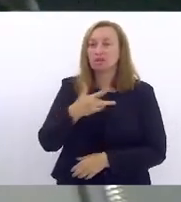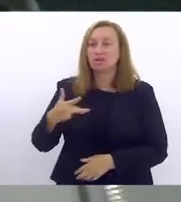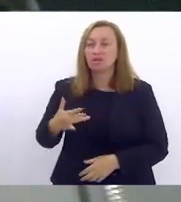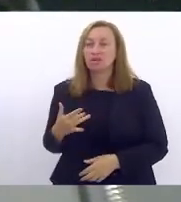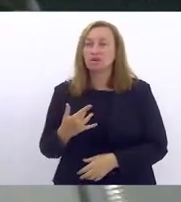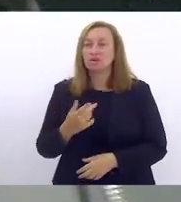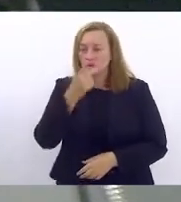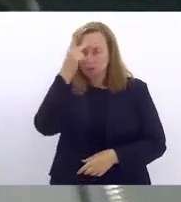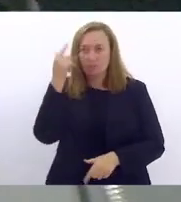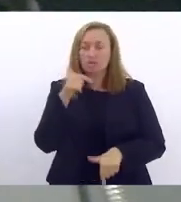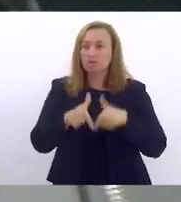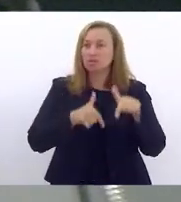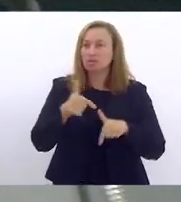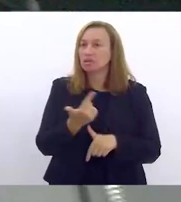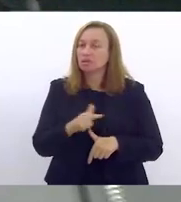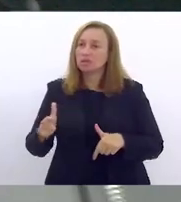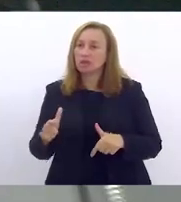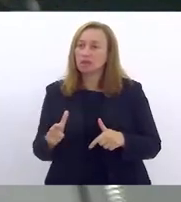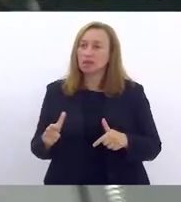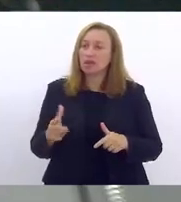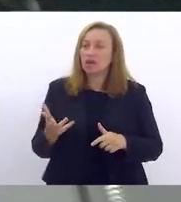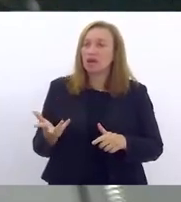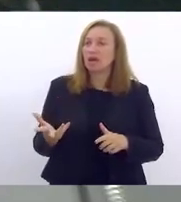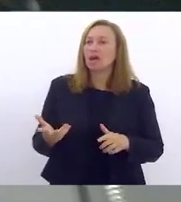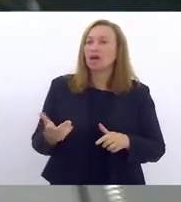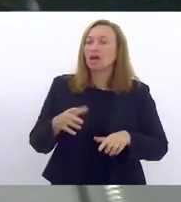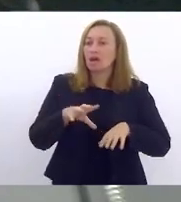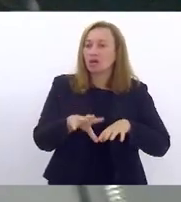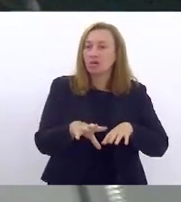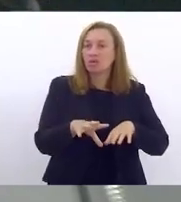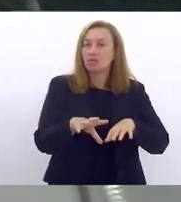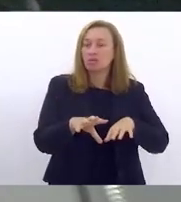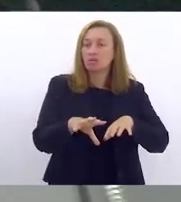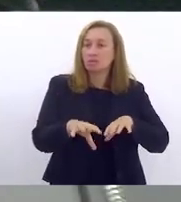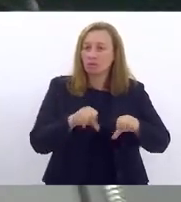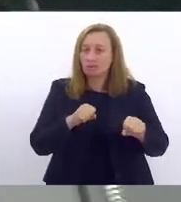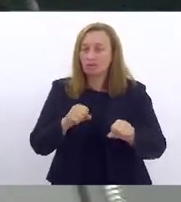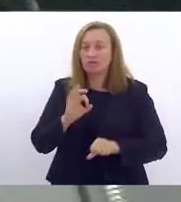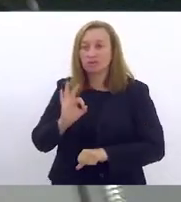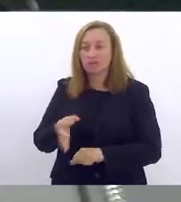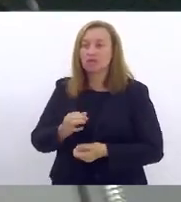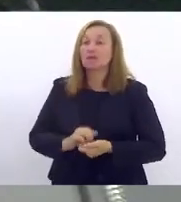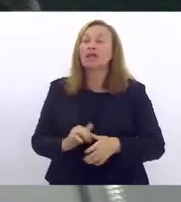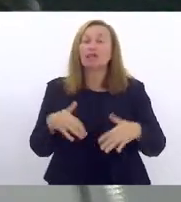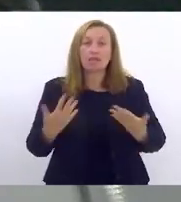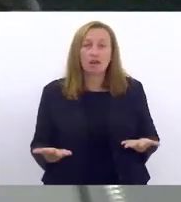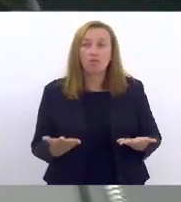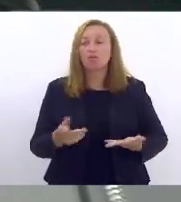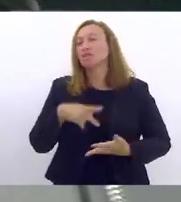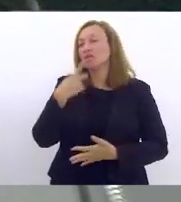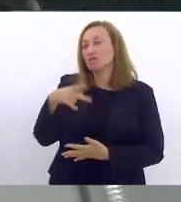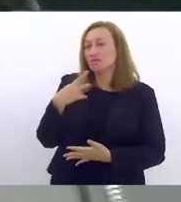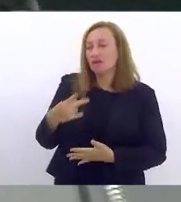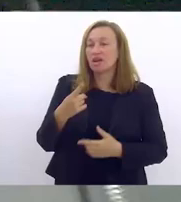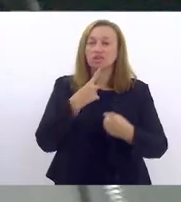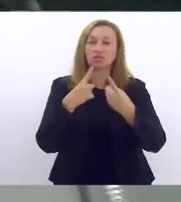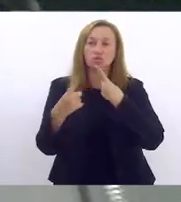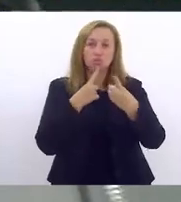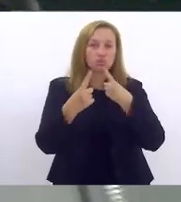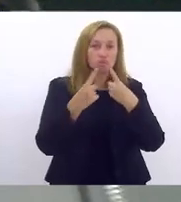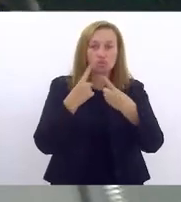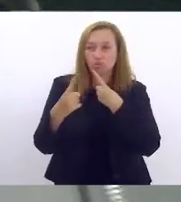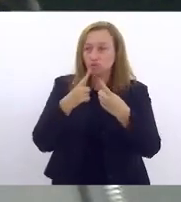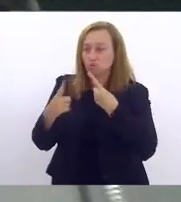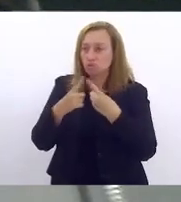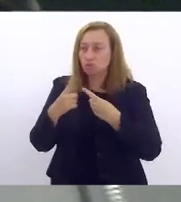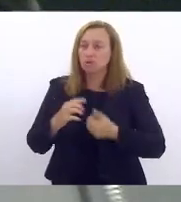não possuem a qualificação necessária para exercer as suas ocupações. Então, quando a gente faz a discussão e quando a gente